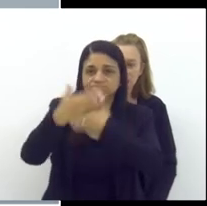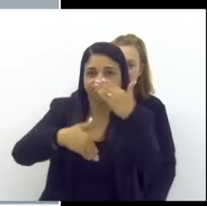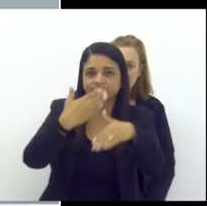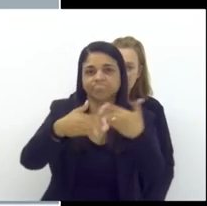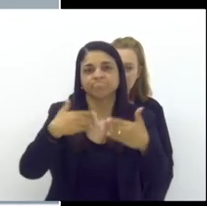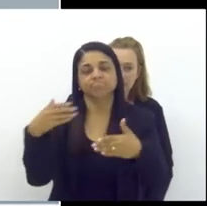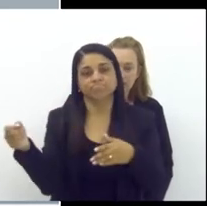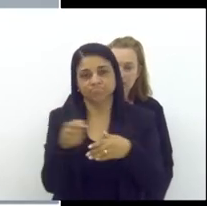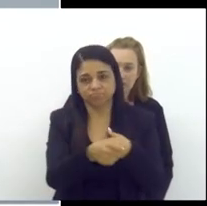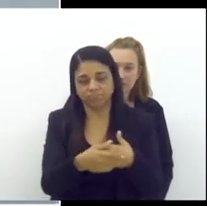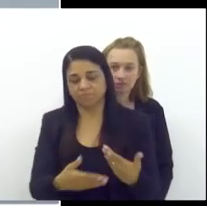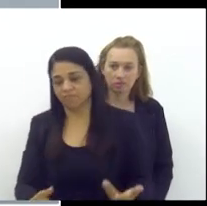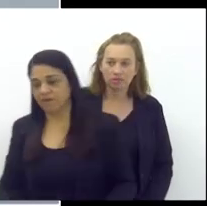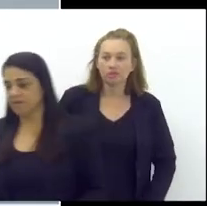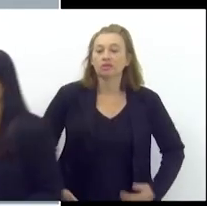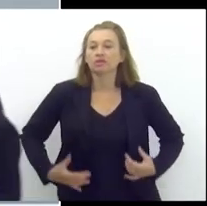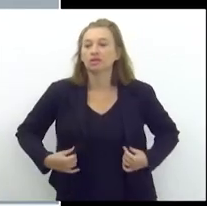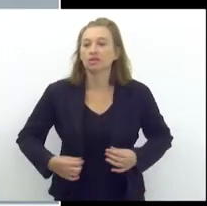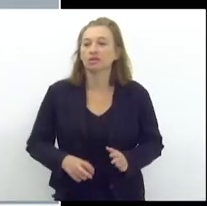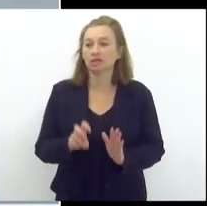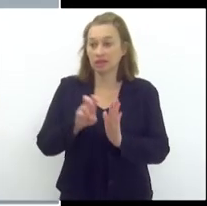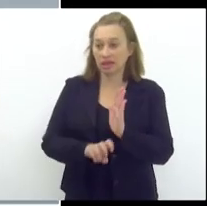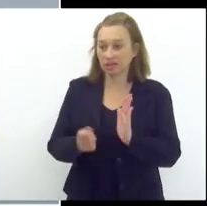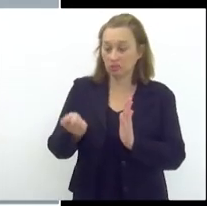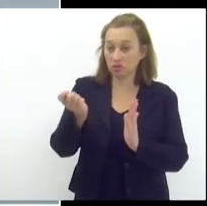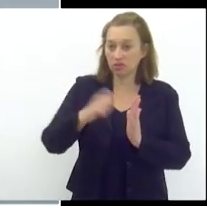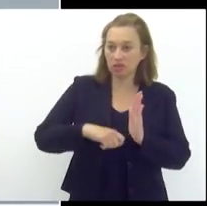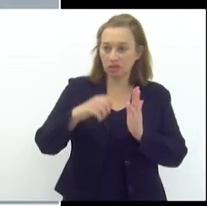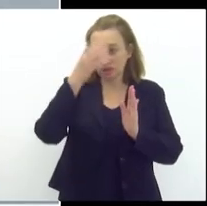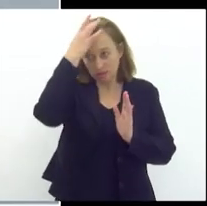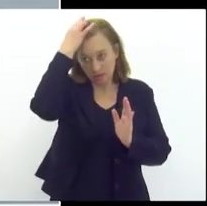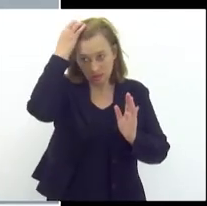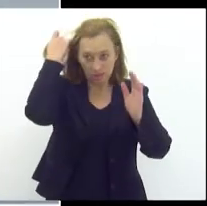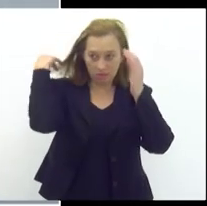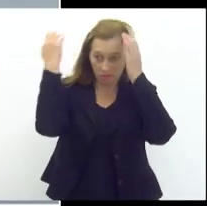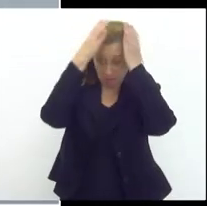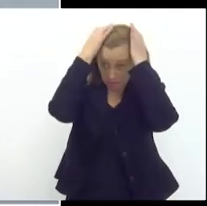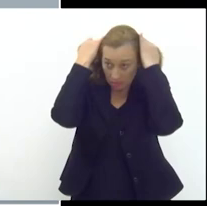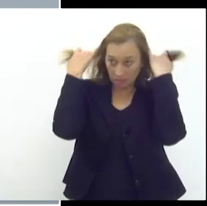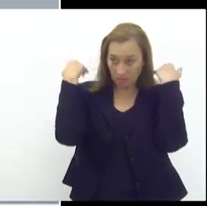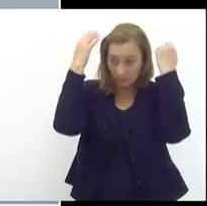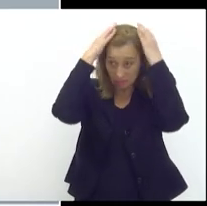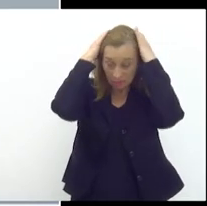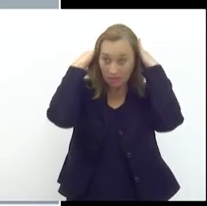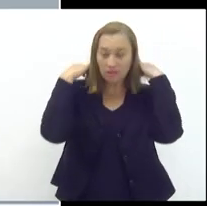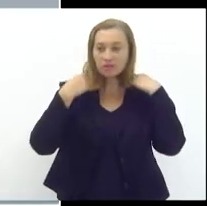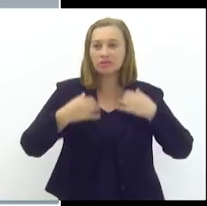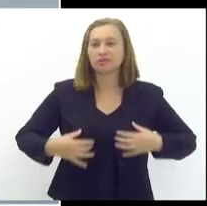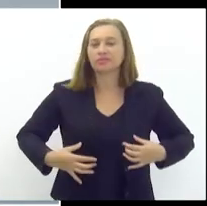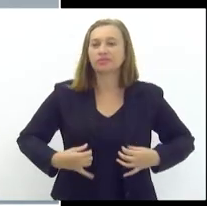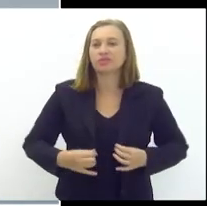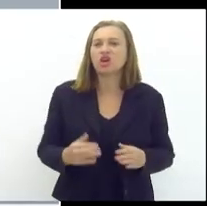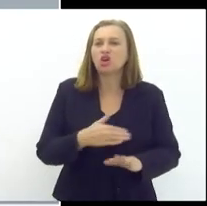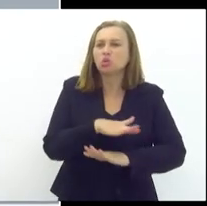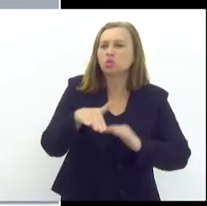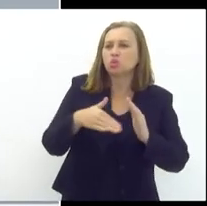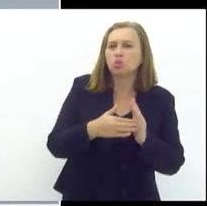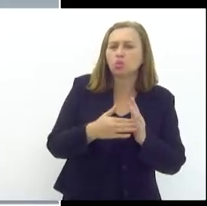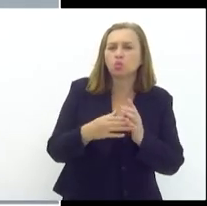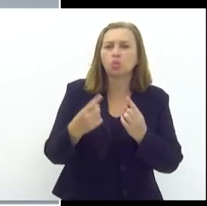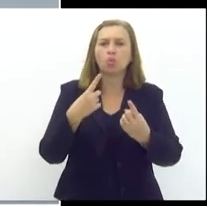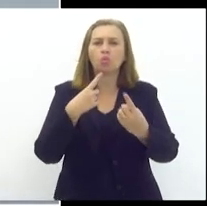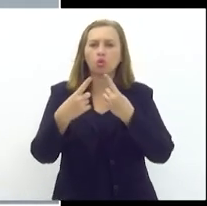Carga Tributária excessiva mata a galinha dos ovos de ouro então toda essa política